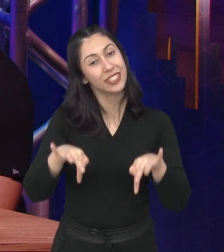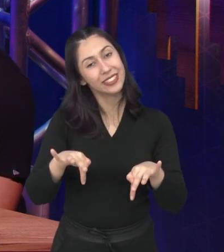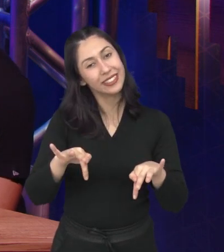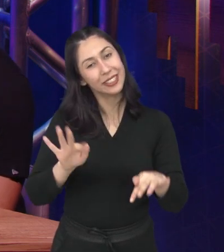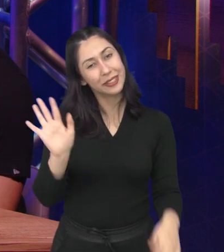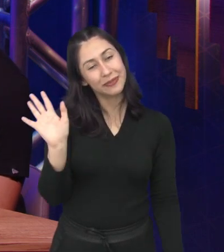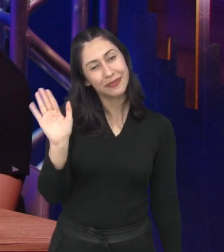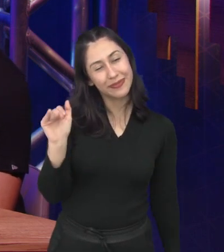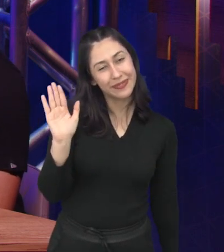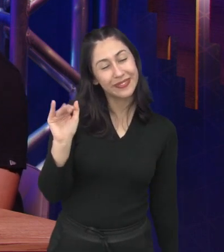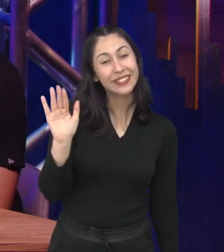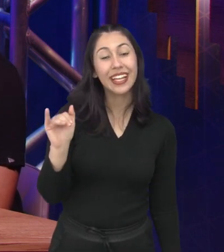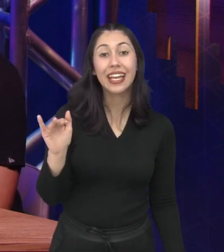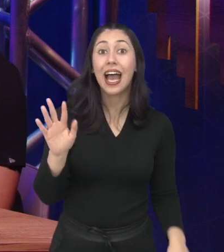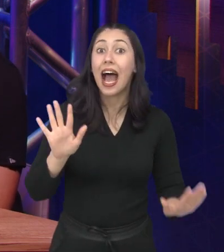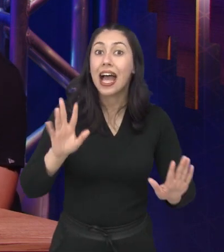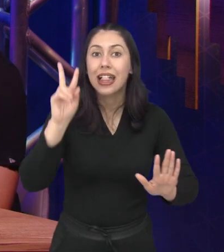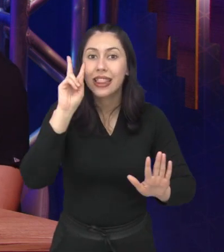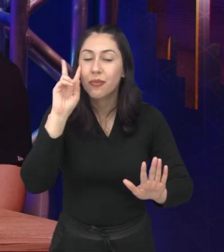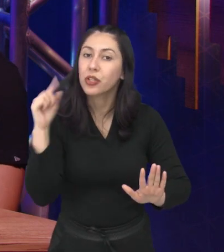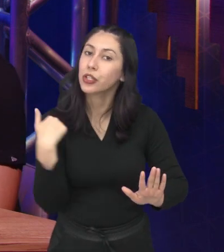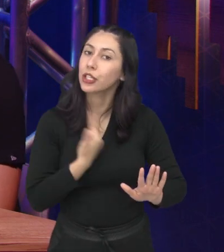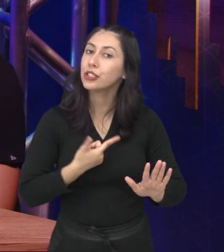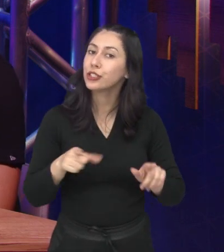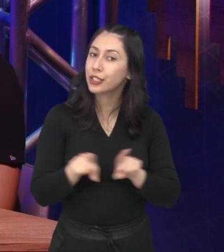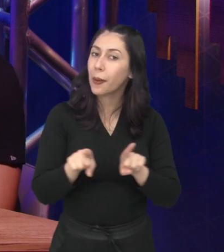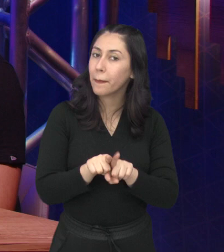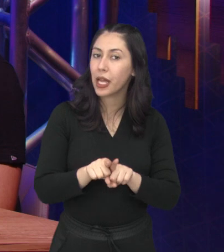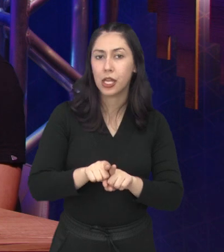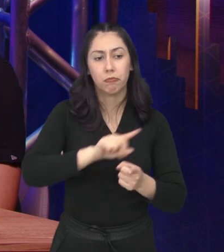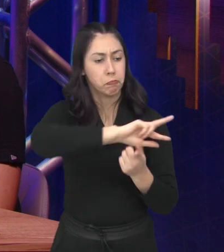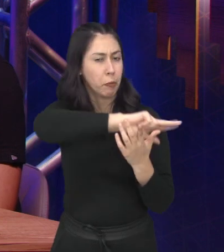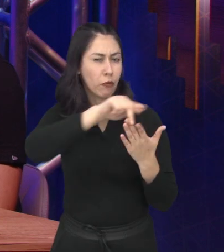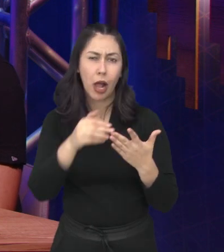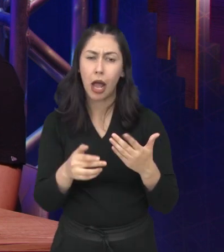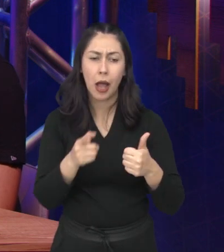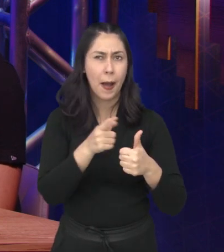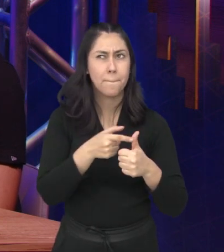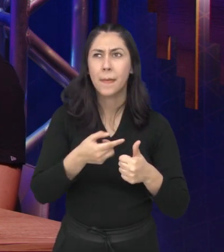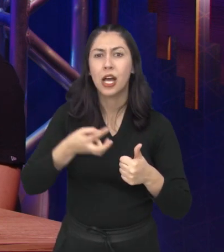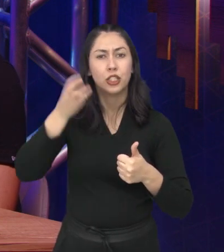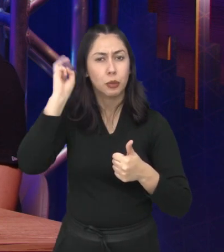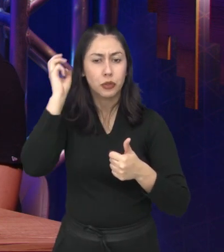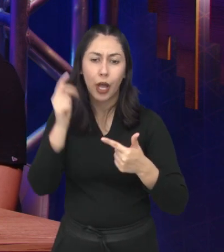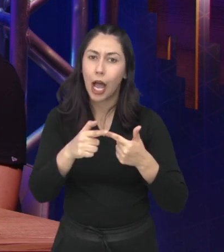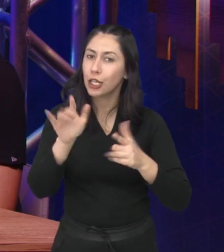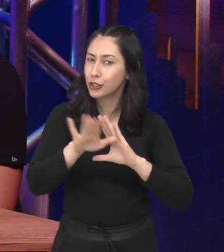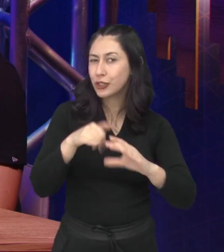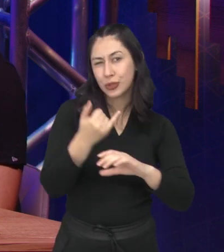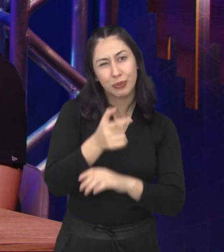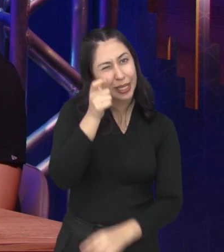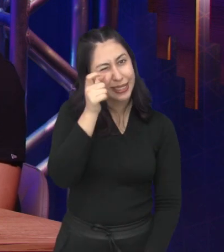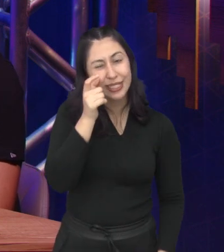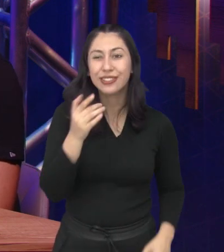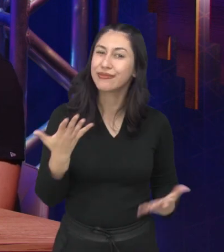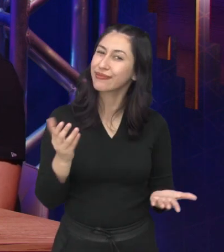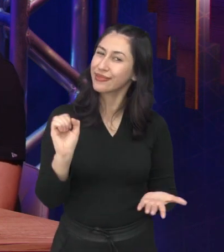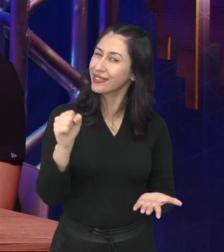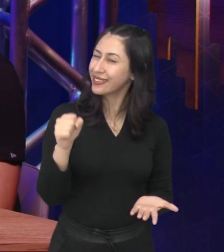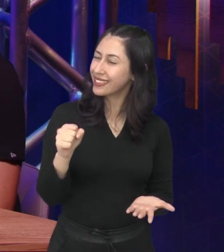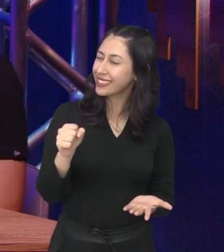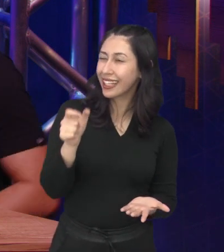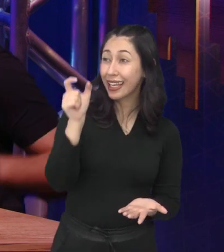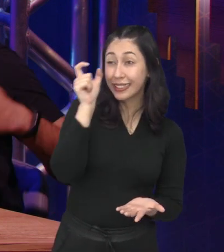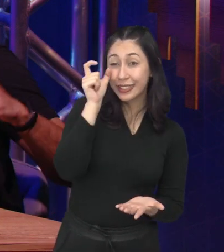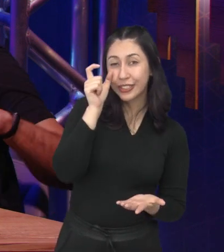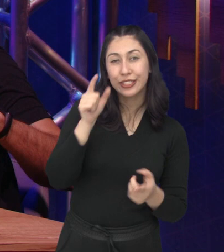por aqui, a gente vai se despedindo já. Lembrando, né, que a gente tá no Spotify, tá no YouTube, tá em vários lugares, então assiste a gente. Só escutar